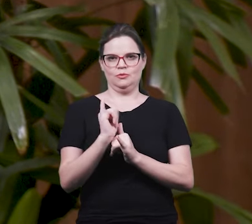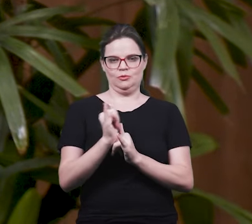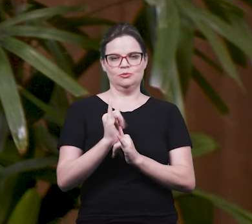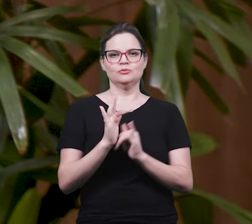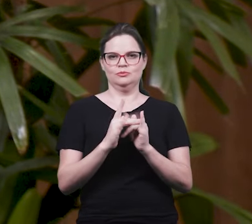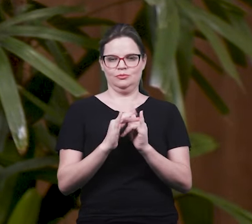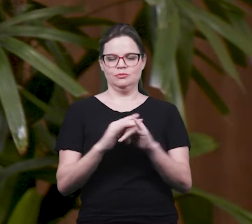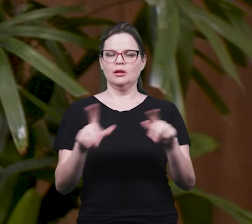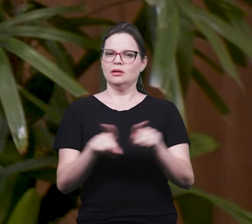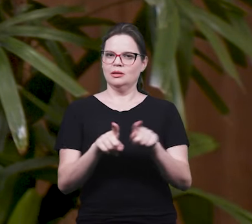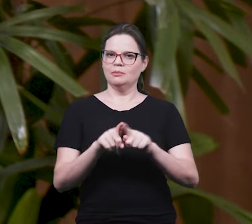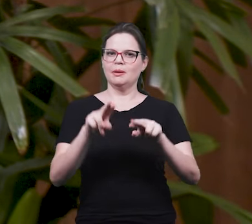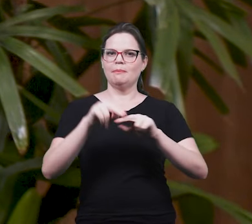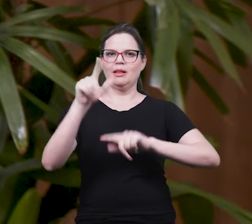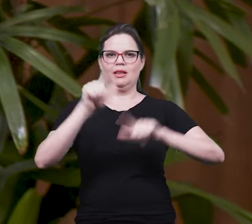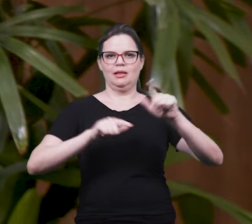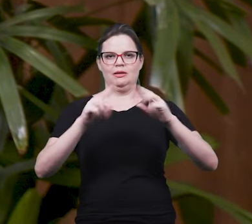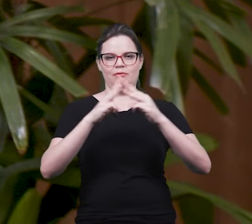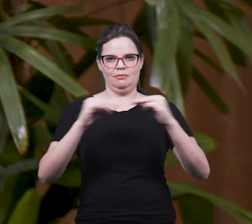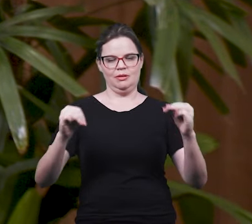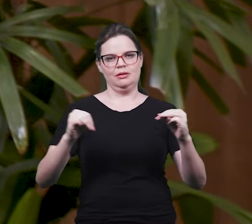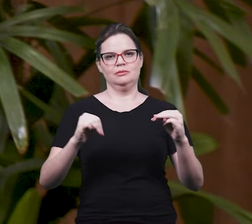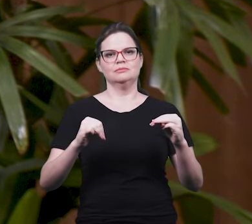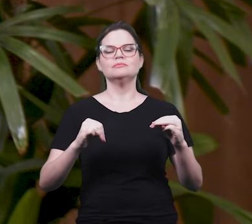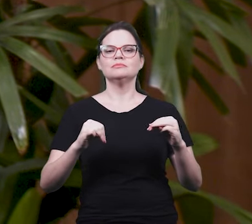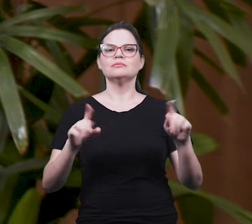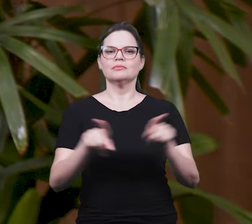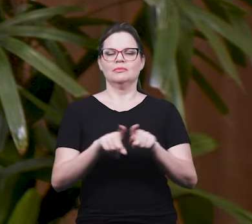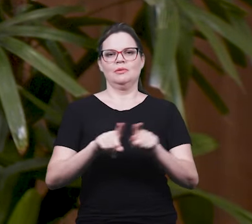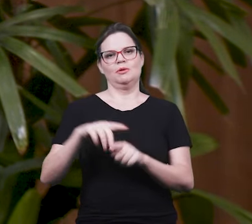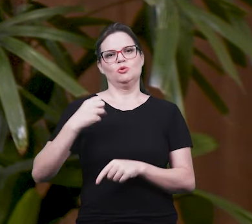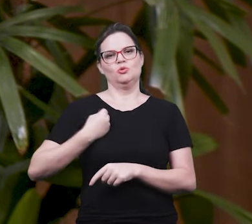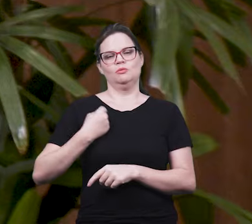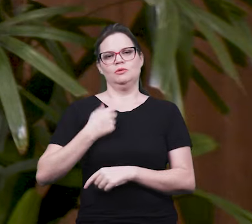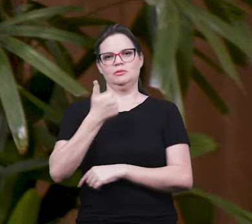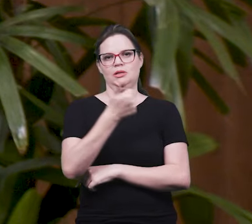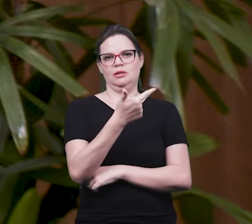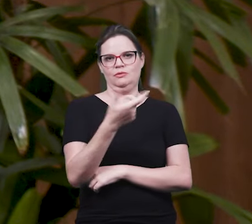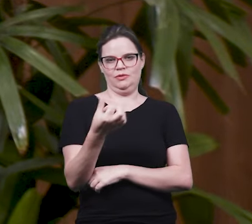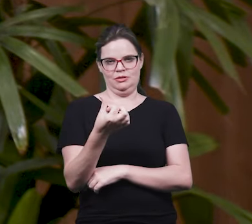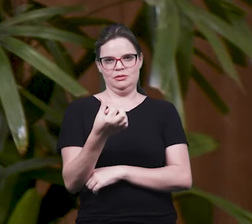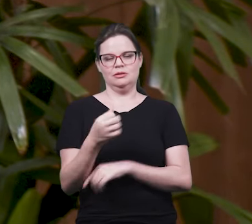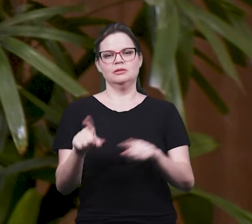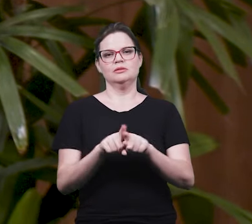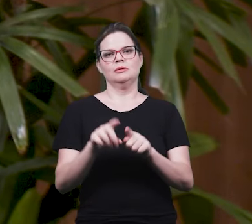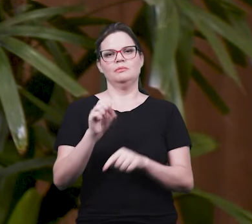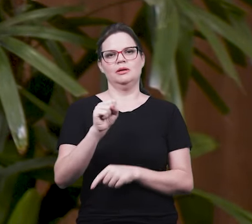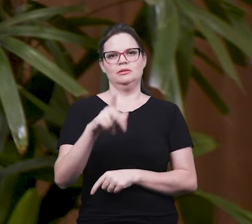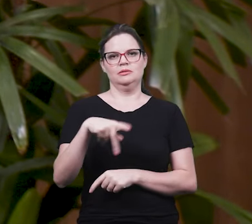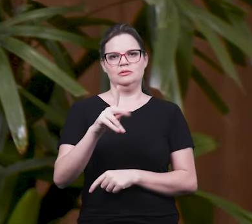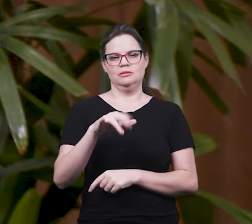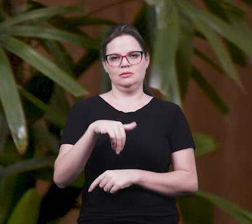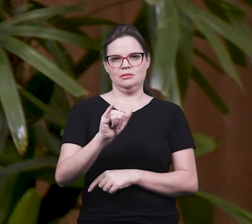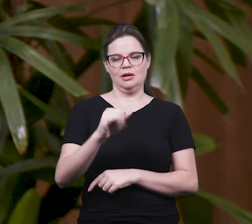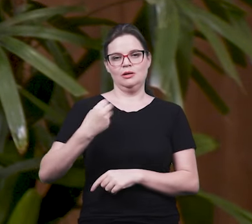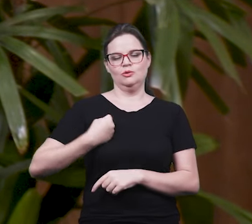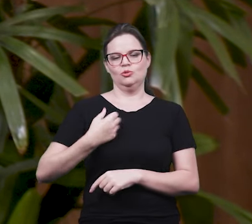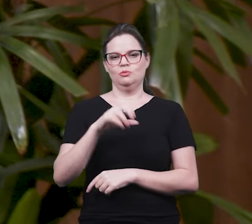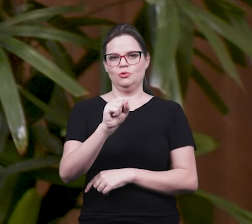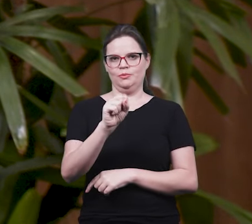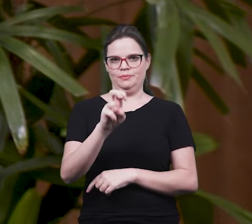Igreja, como também pelo TV RO da Embratel, pelo canal 126 e pela Sky na Nova Parabólica no